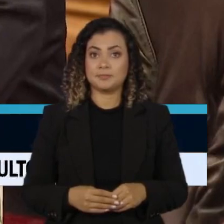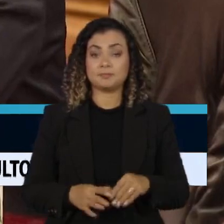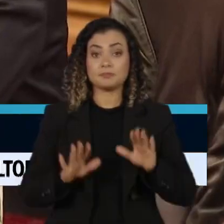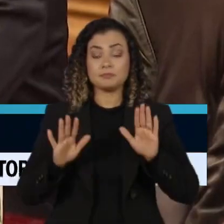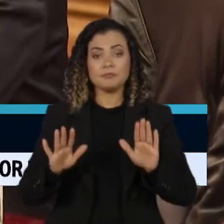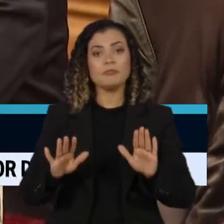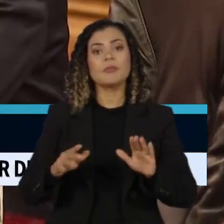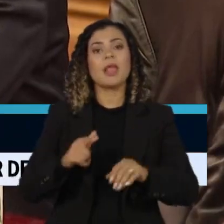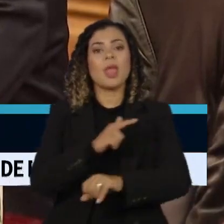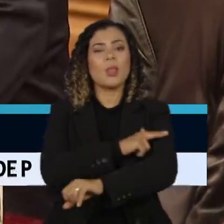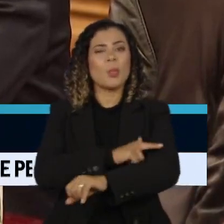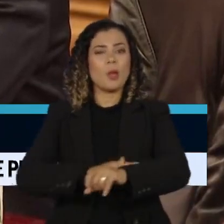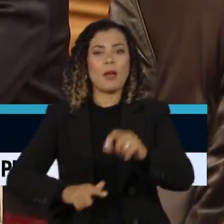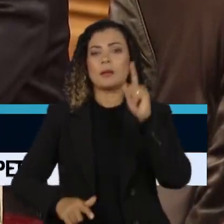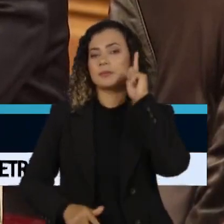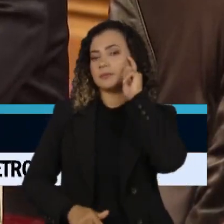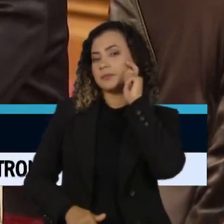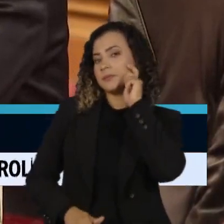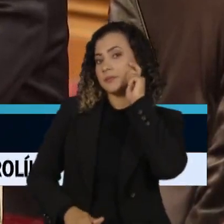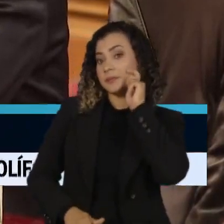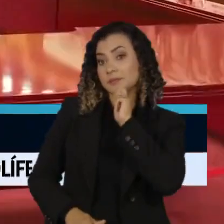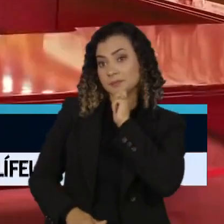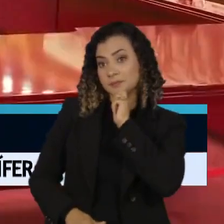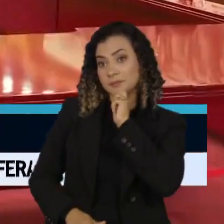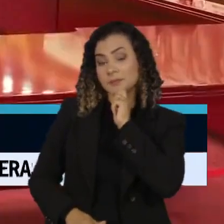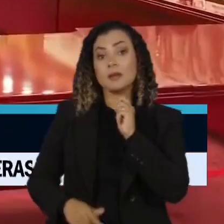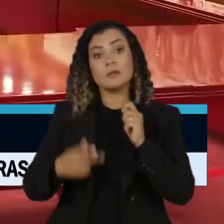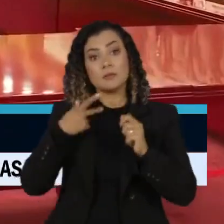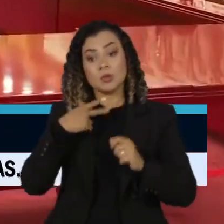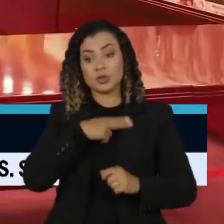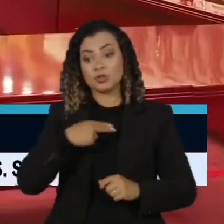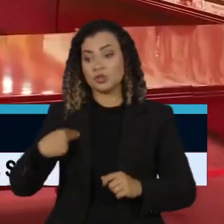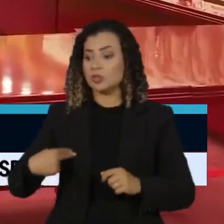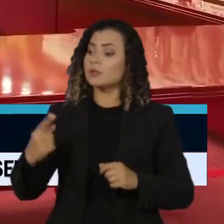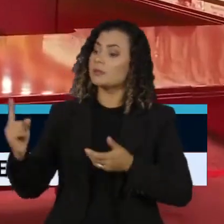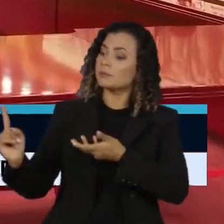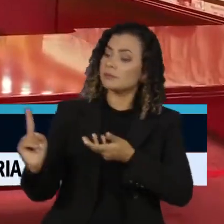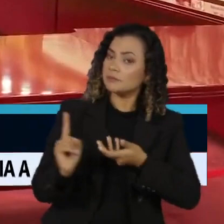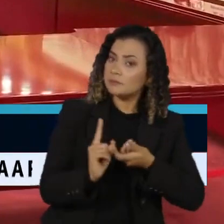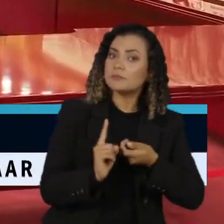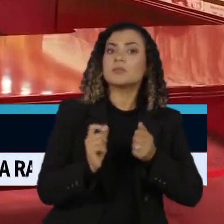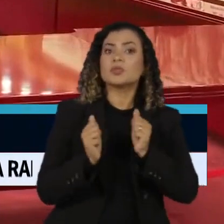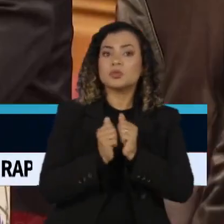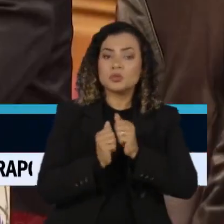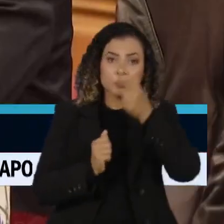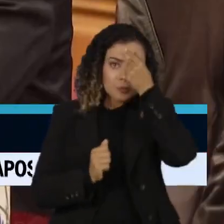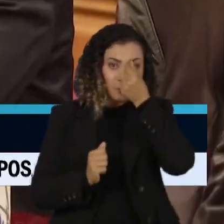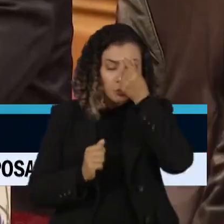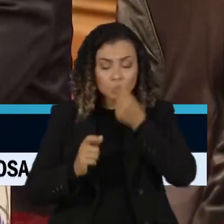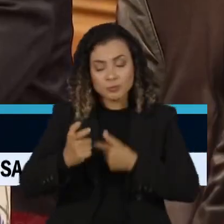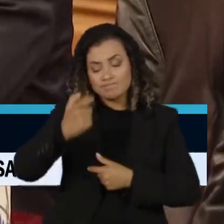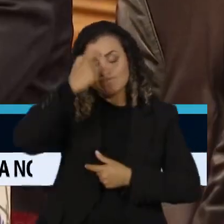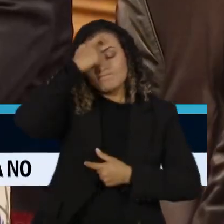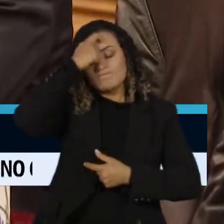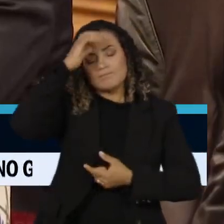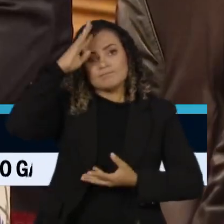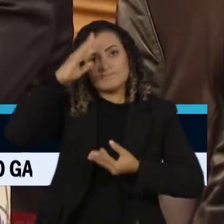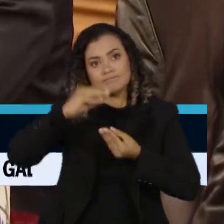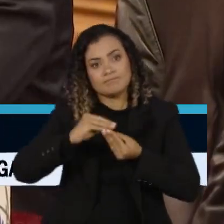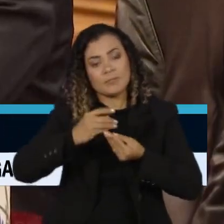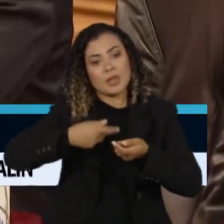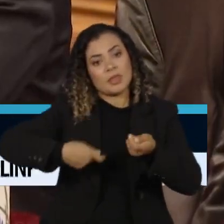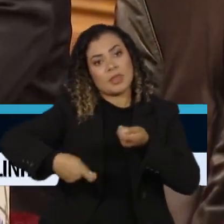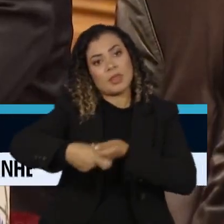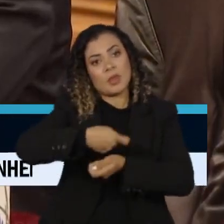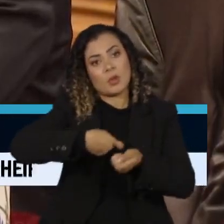Mais diplomático, Emmanuel Macron disse que conta com a China para trazer Vladimir Putin de volta à razão e à mesa de negociações com